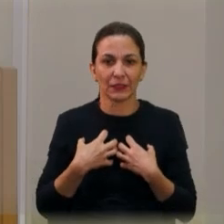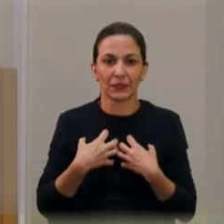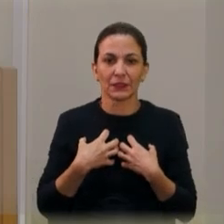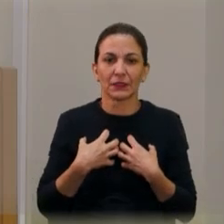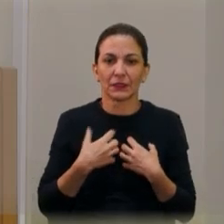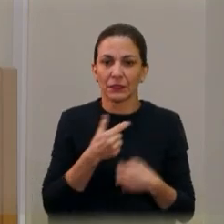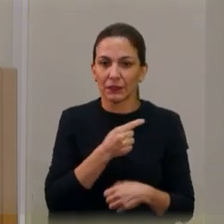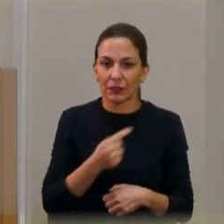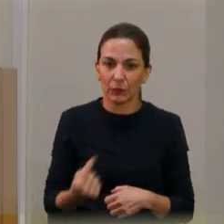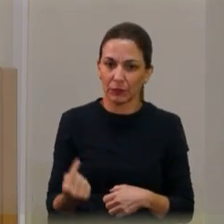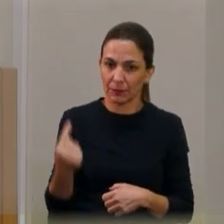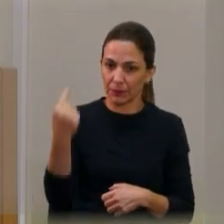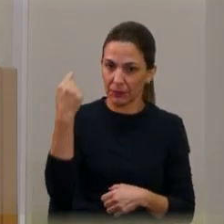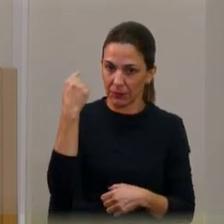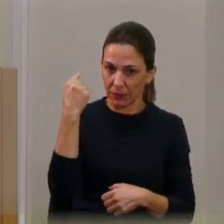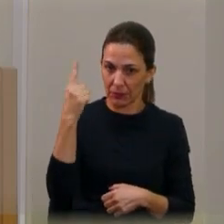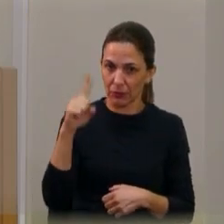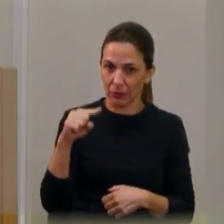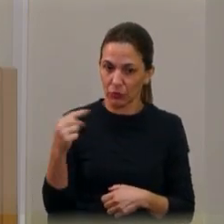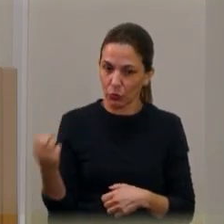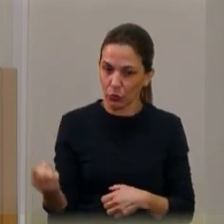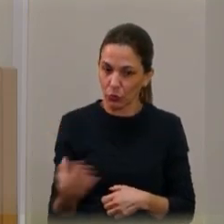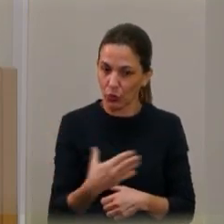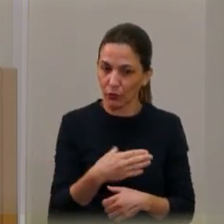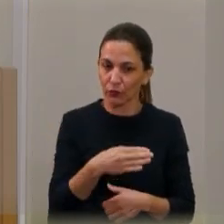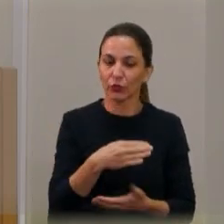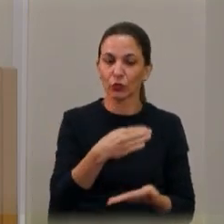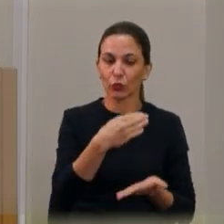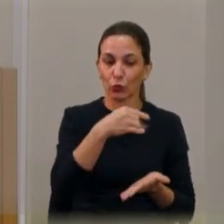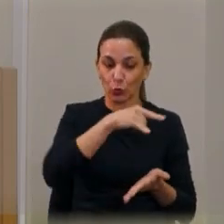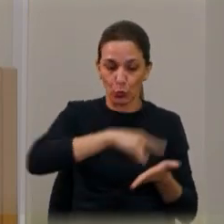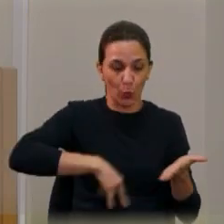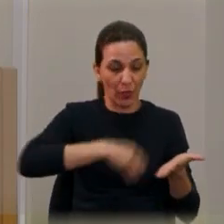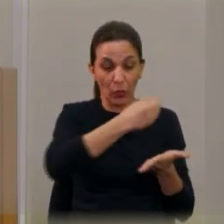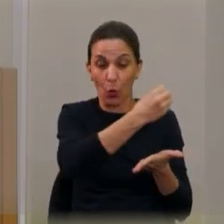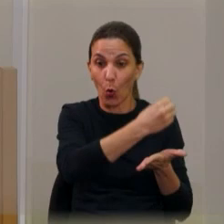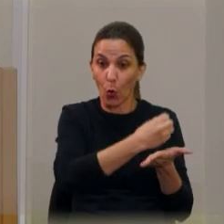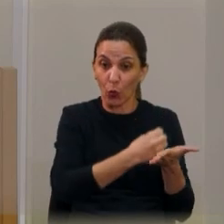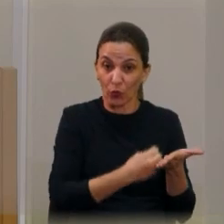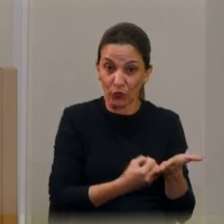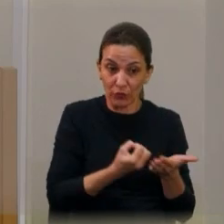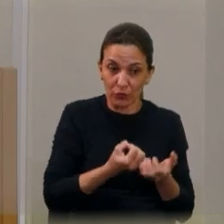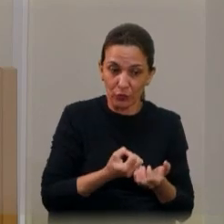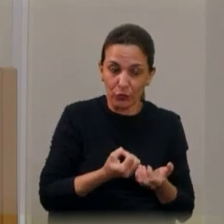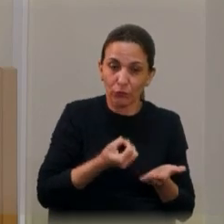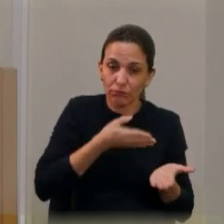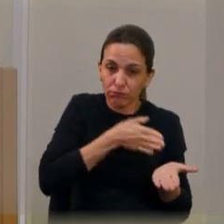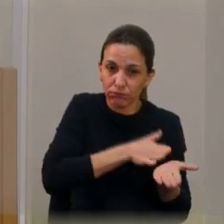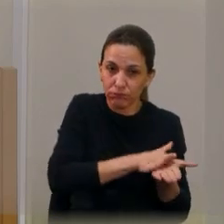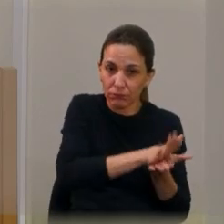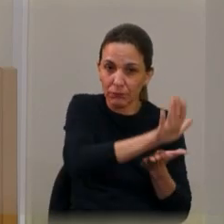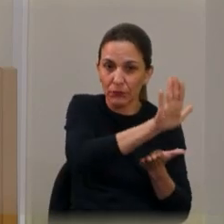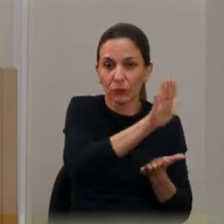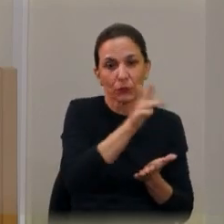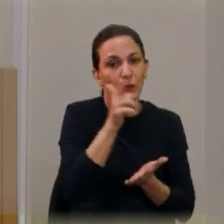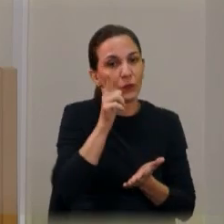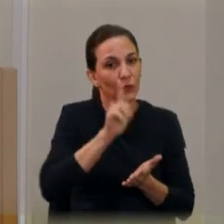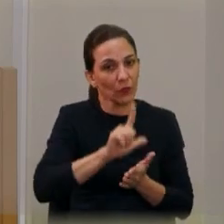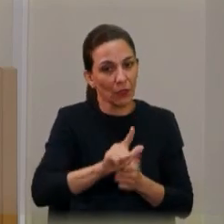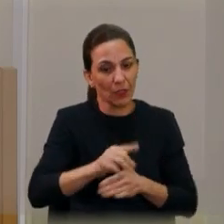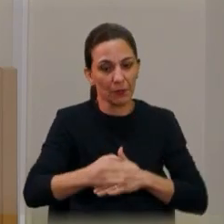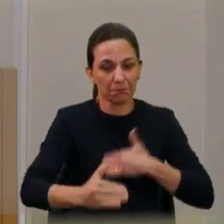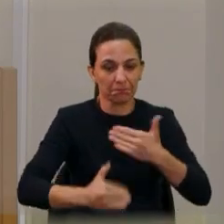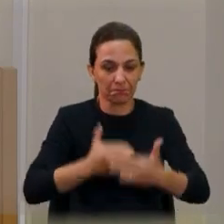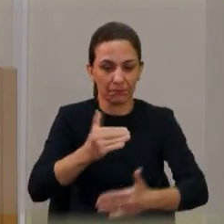nós ouvimos semana passada novos ofícios serão expedidos para que a gente possa tocar os próximos